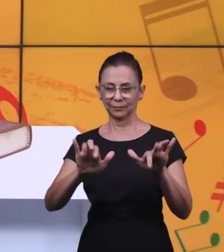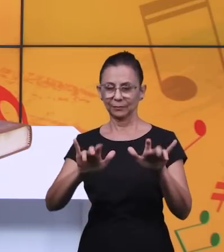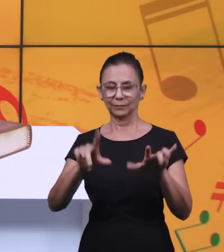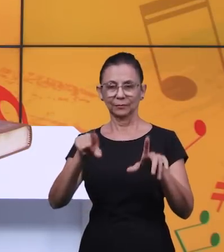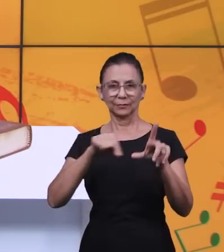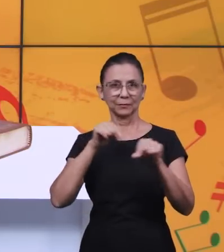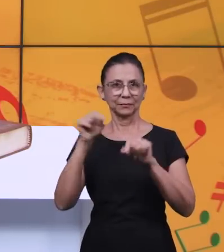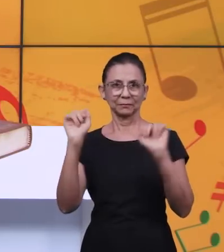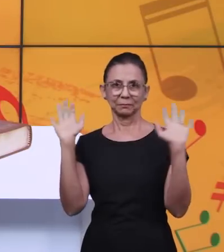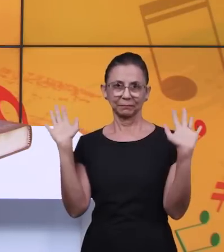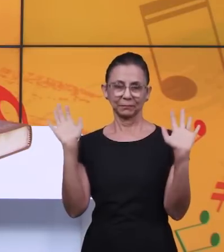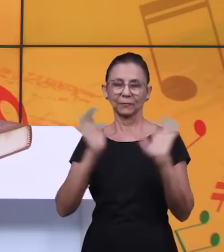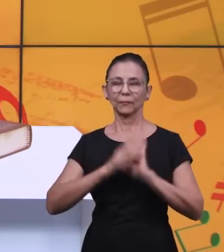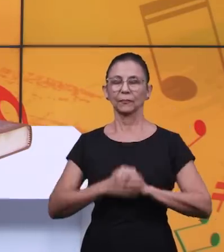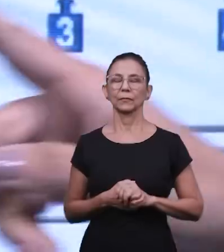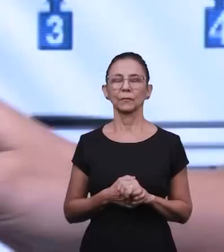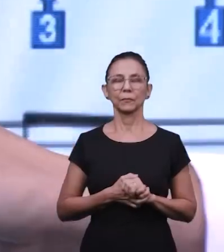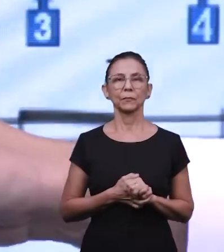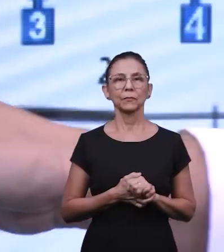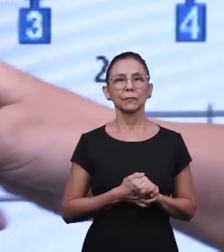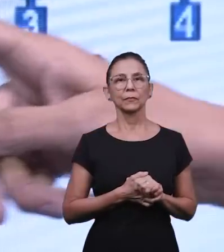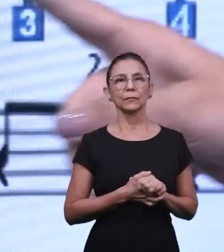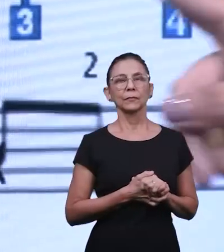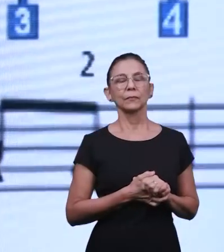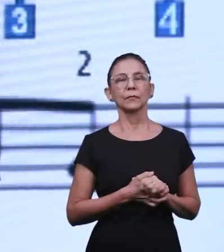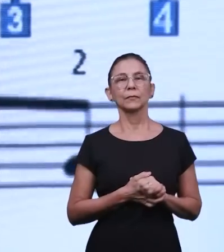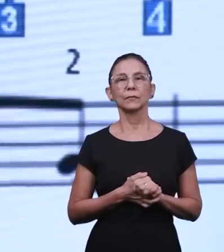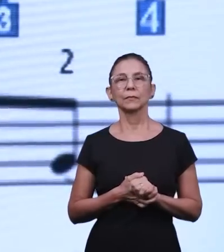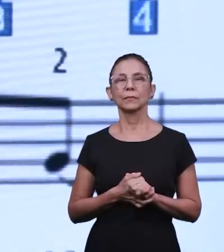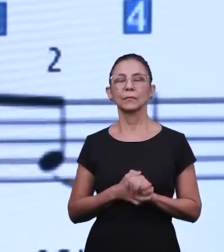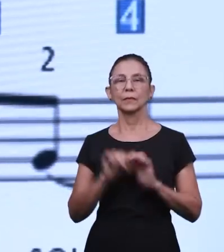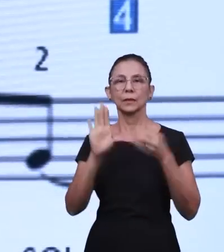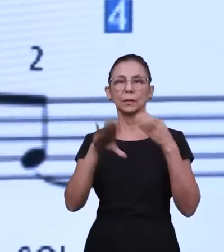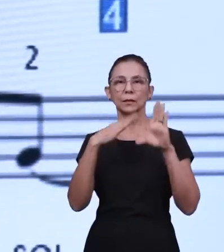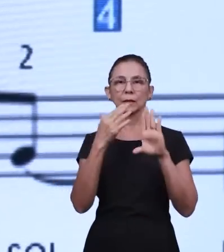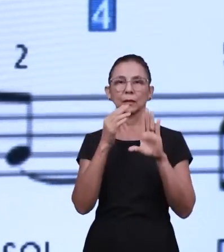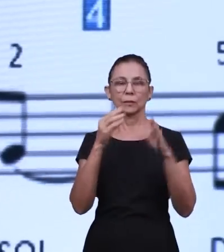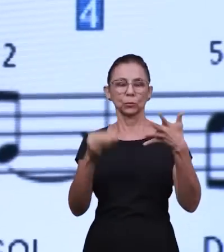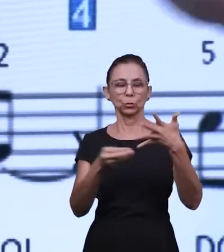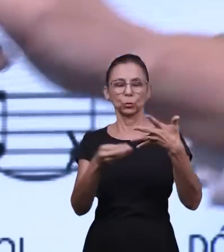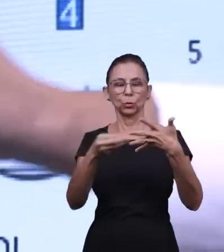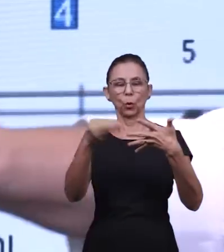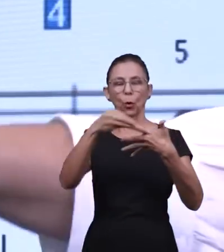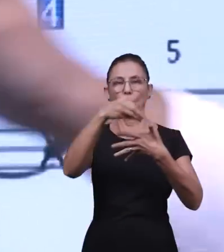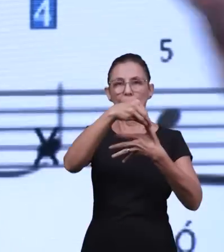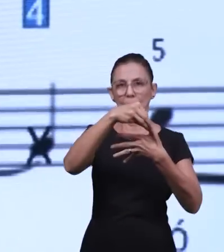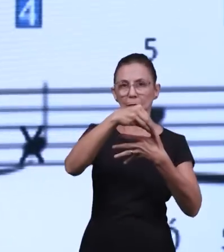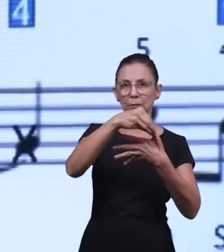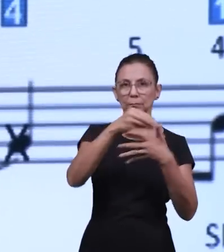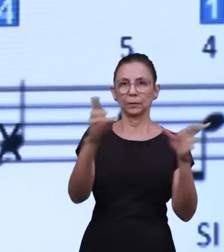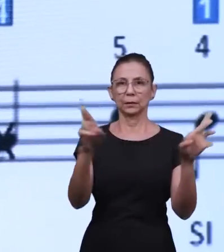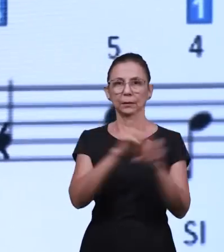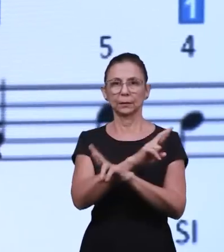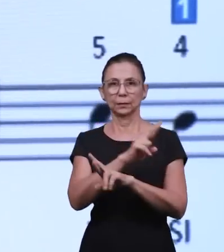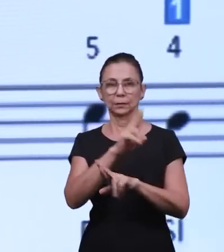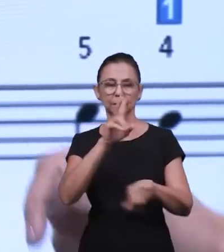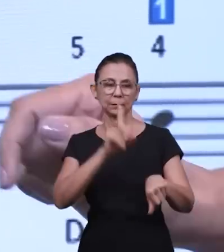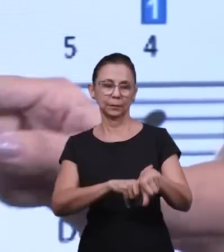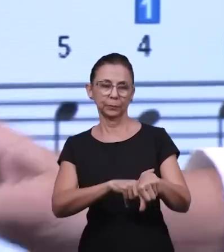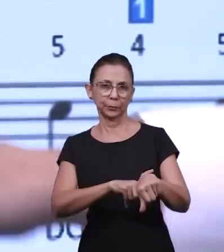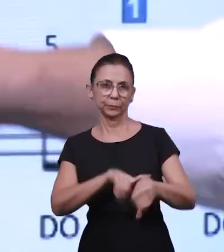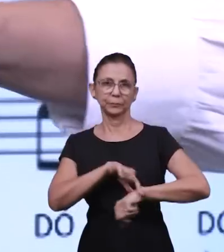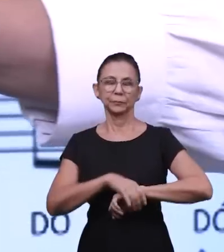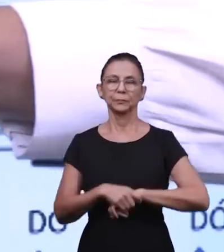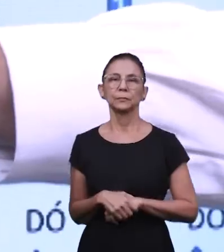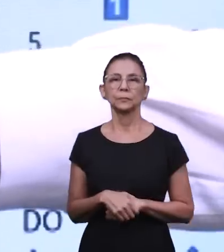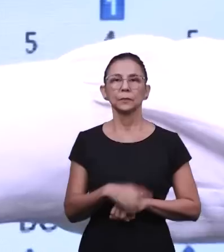melhor para vocês. Agora eu vou estar solfejando as notas correspondente aos tempos.